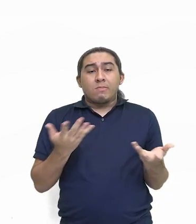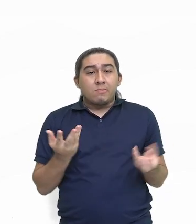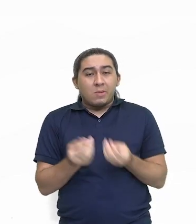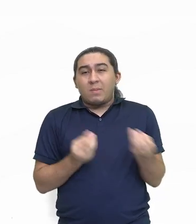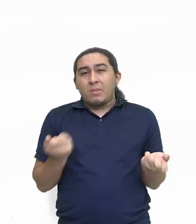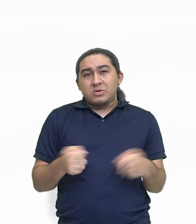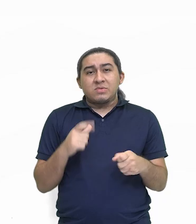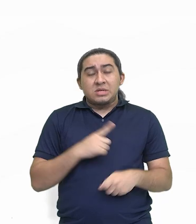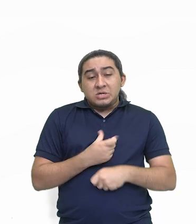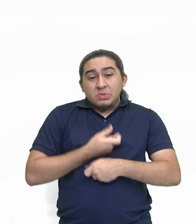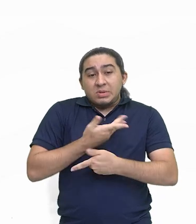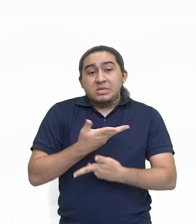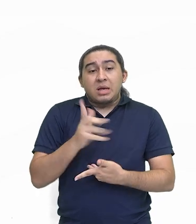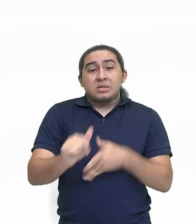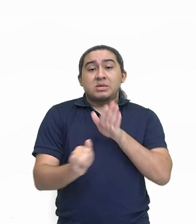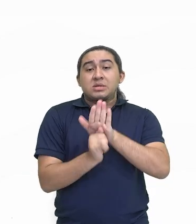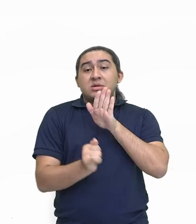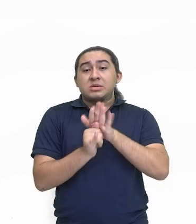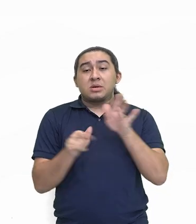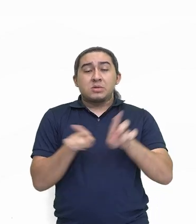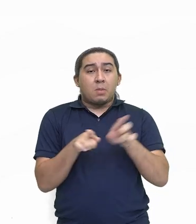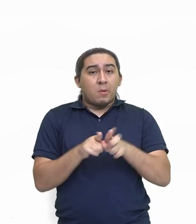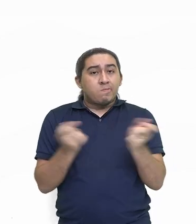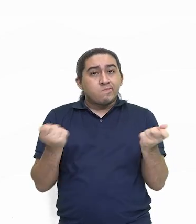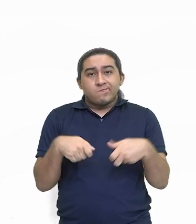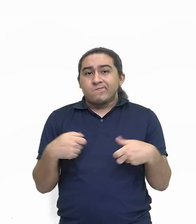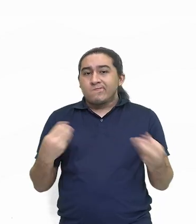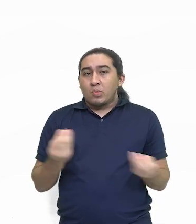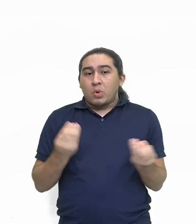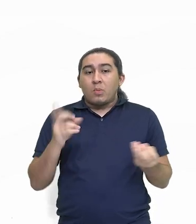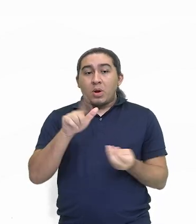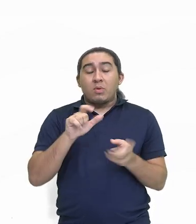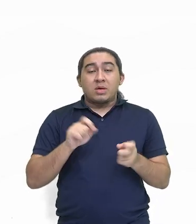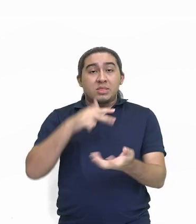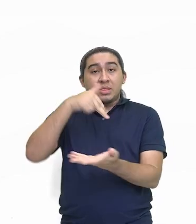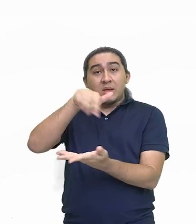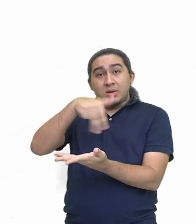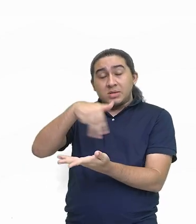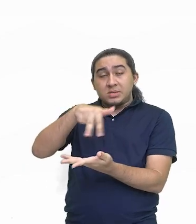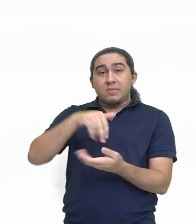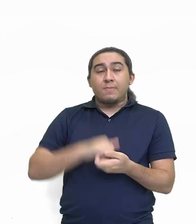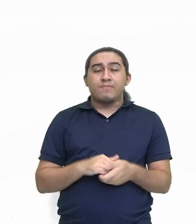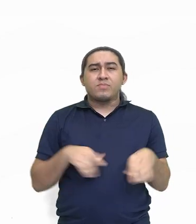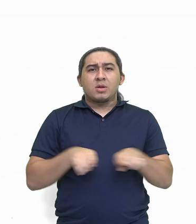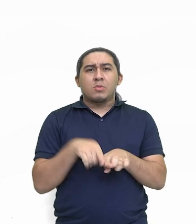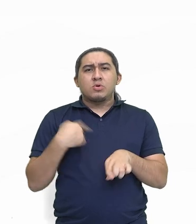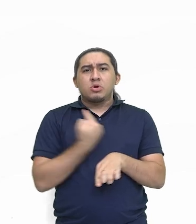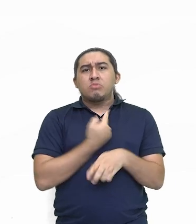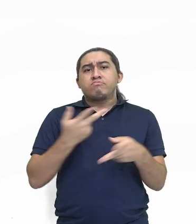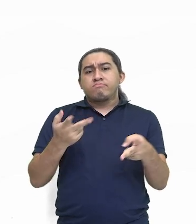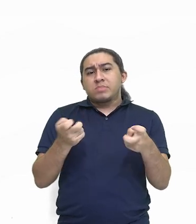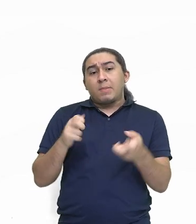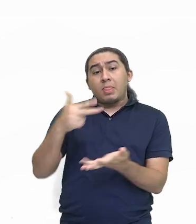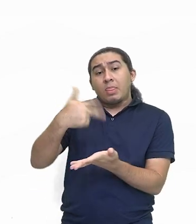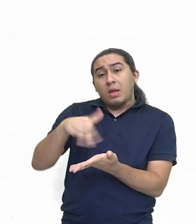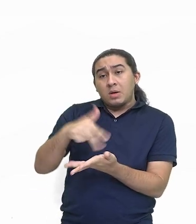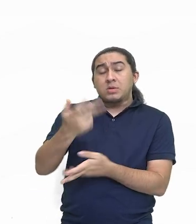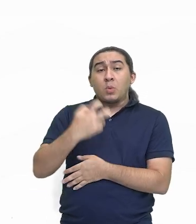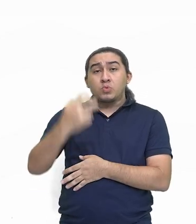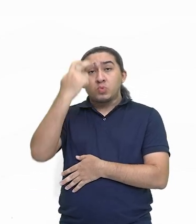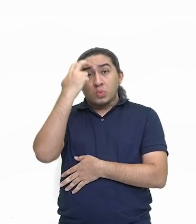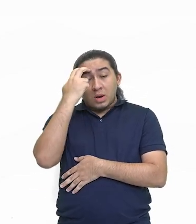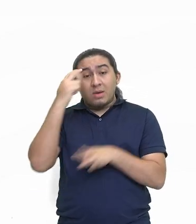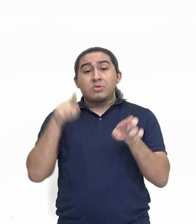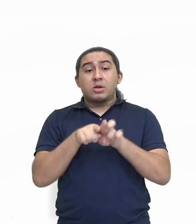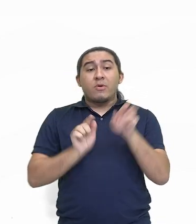pode expressar uma identidade e empoderamento? Através das danças. A gente vê danças culturais,